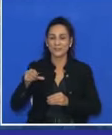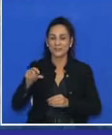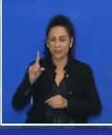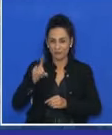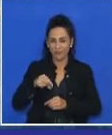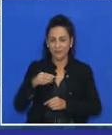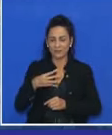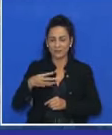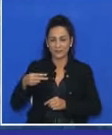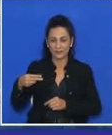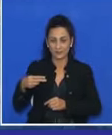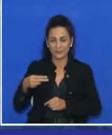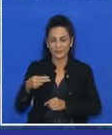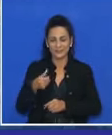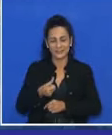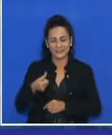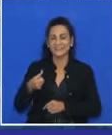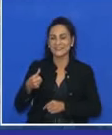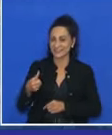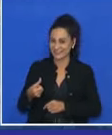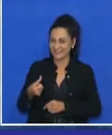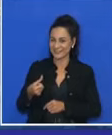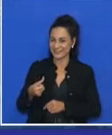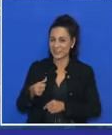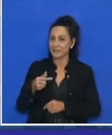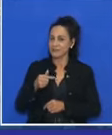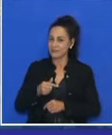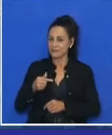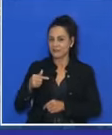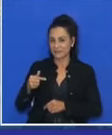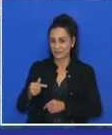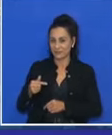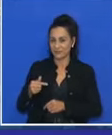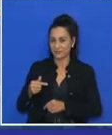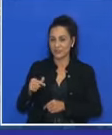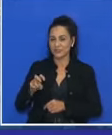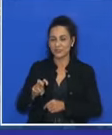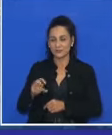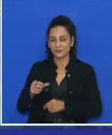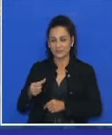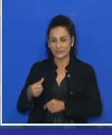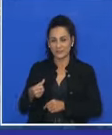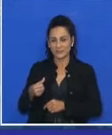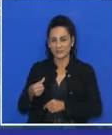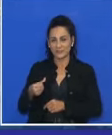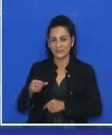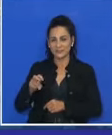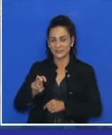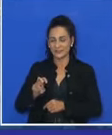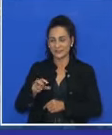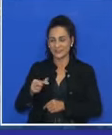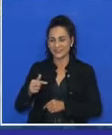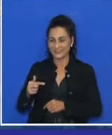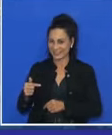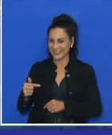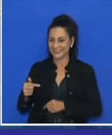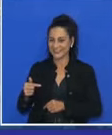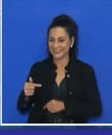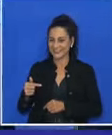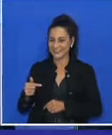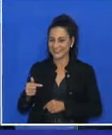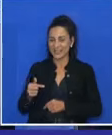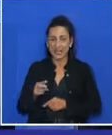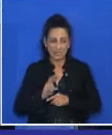foram 42, 66, 77, 56 e